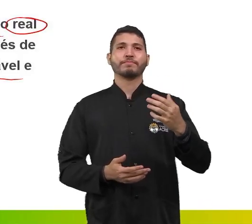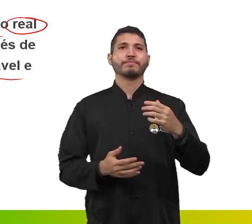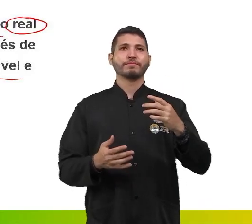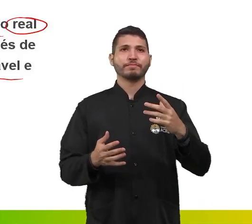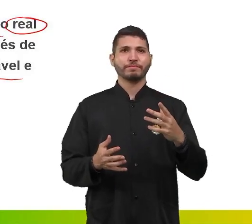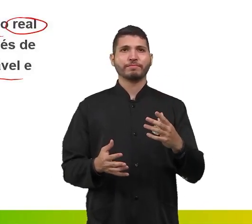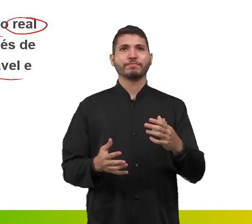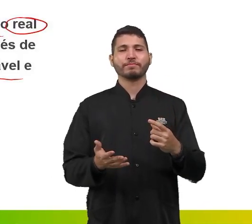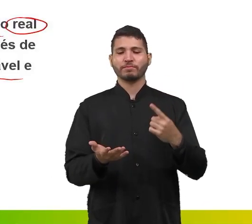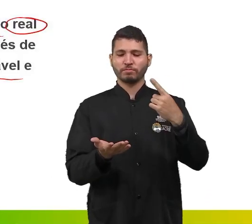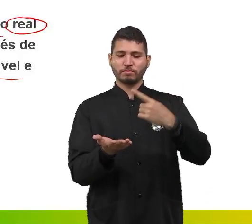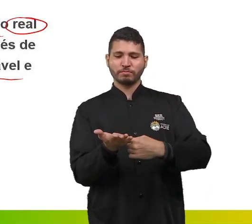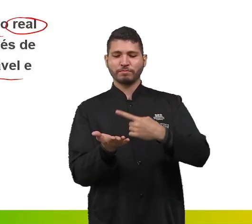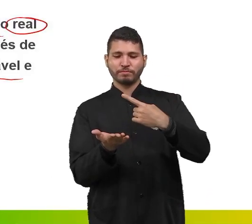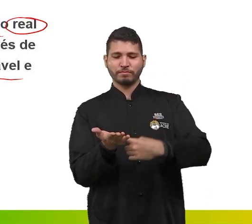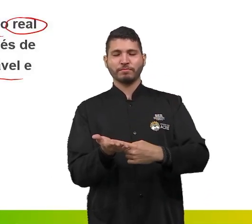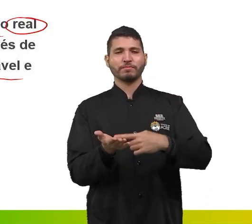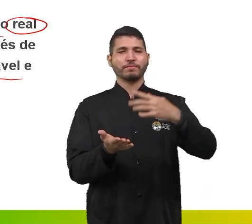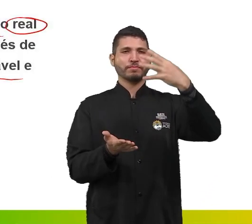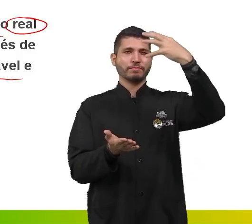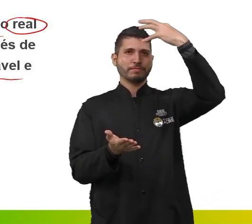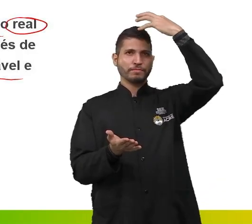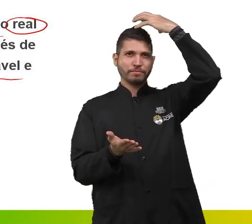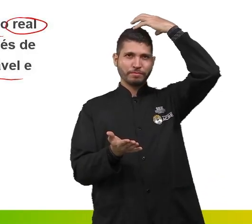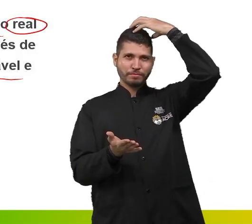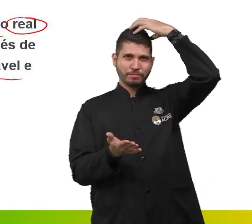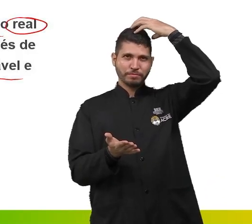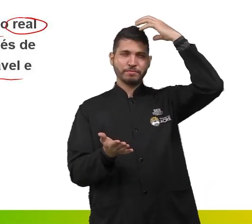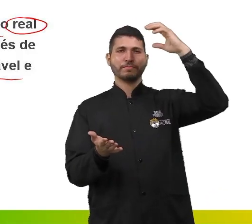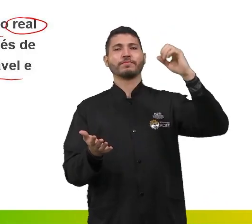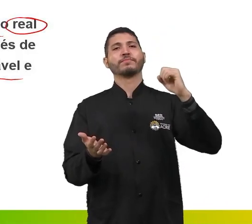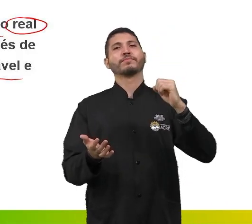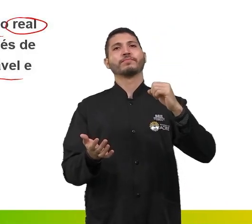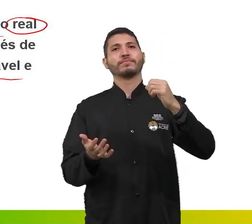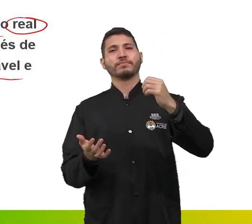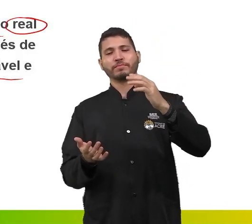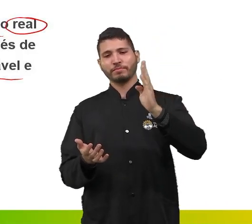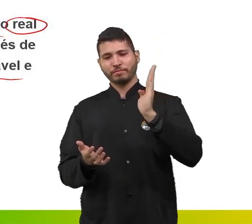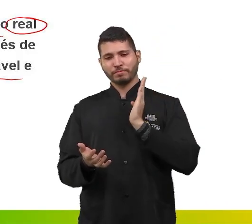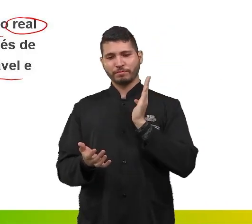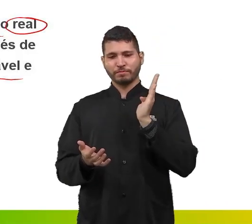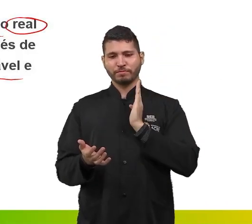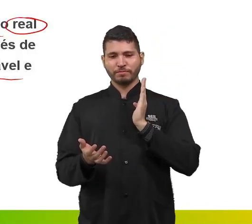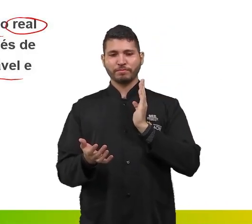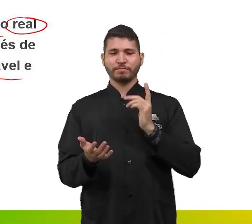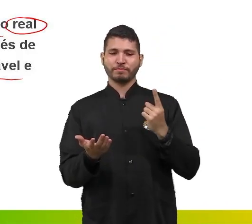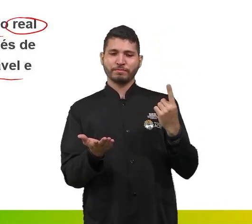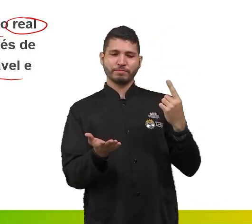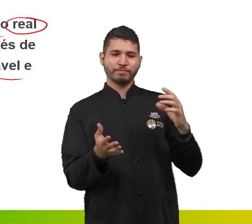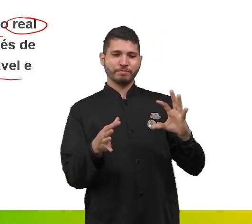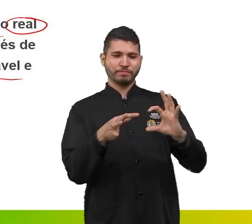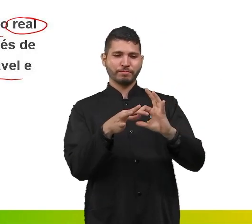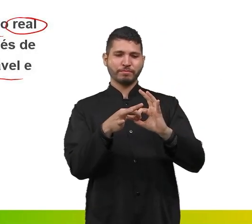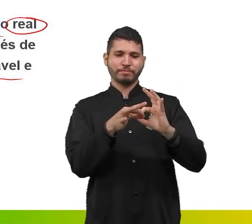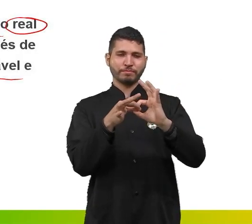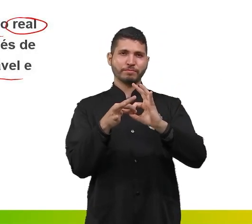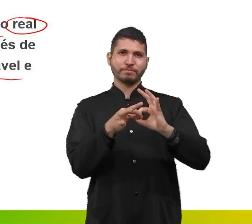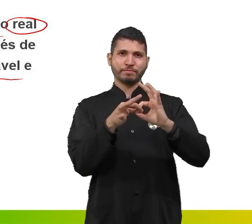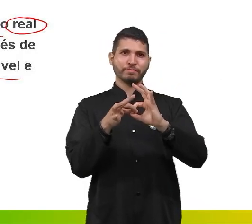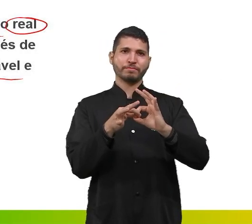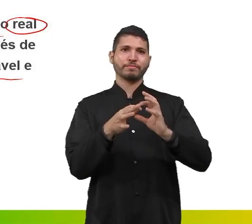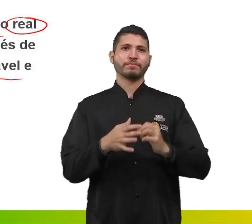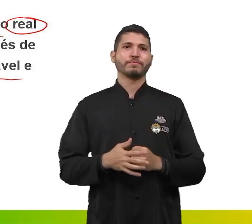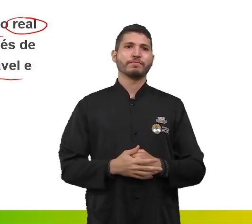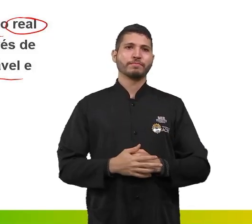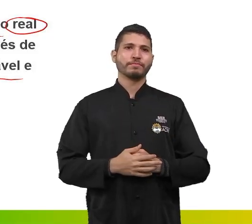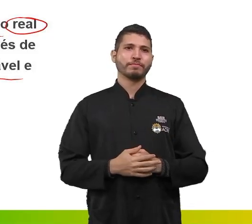do rei com a burguesia. Olha só, a classe mercantil, ou seja,